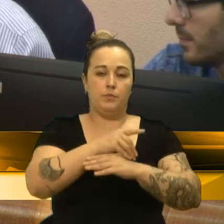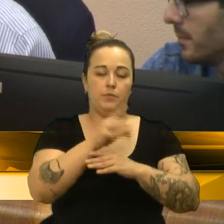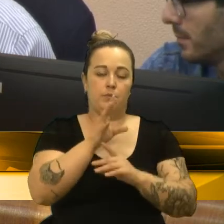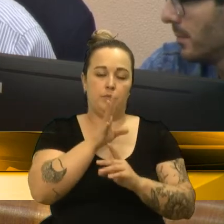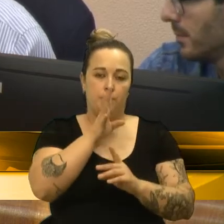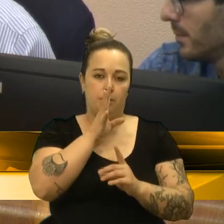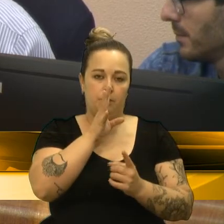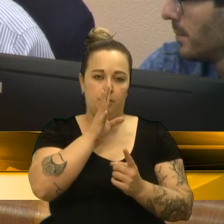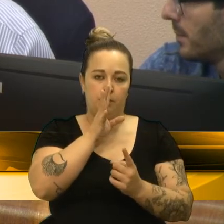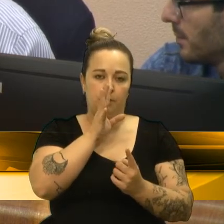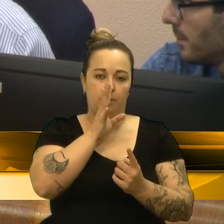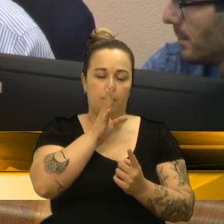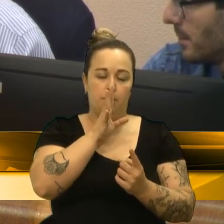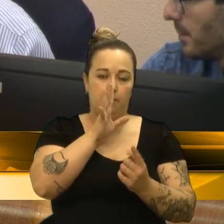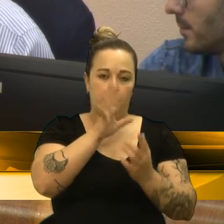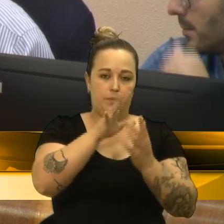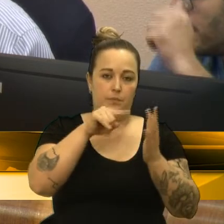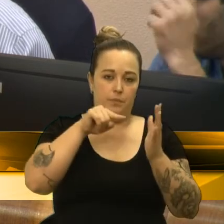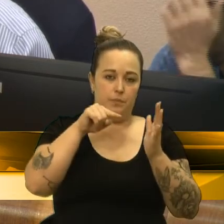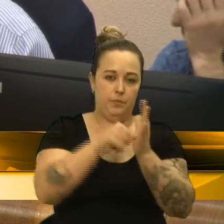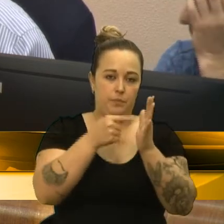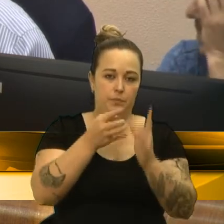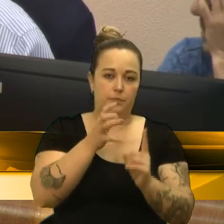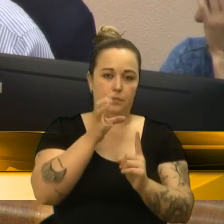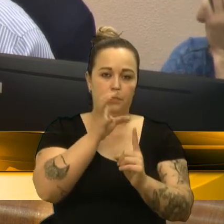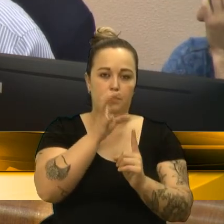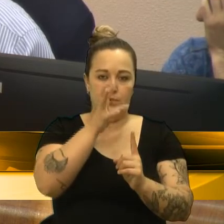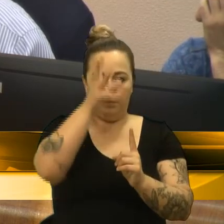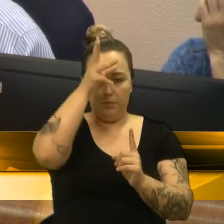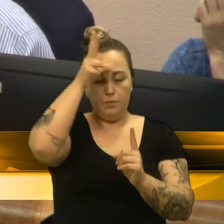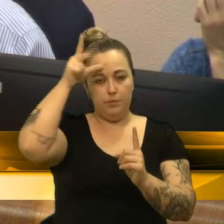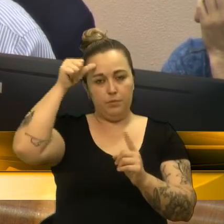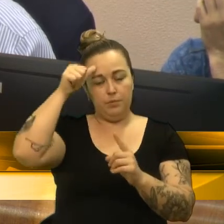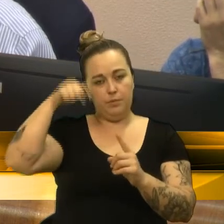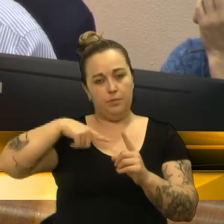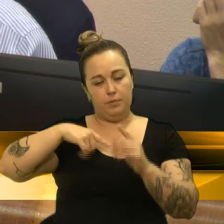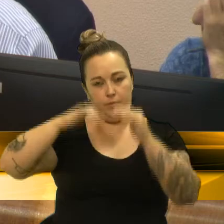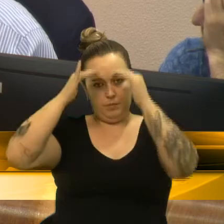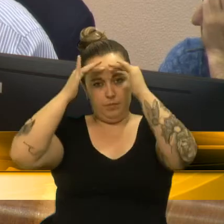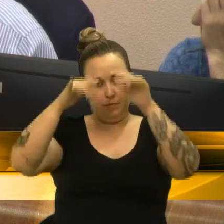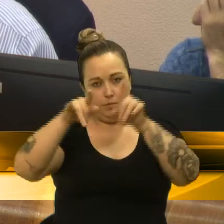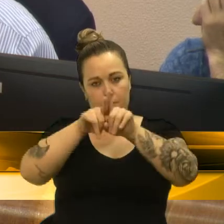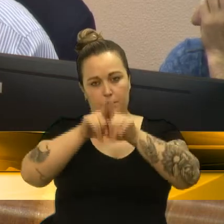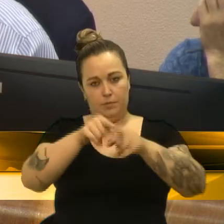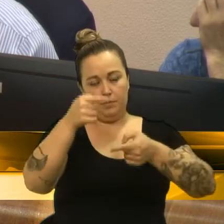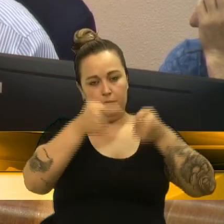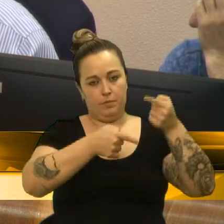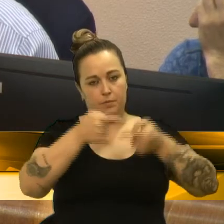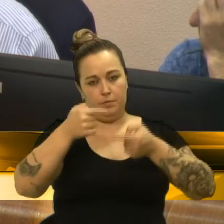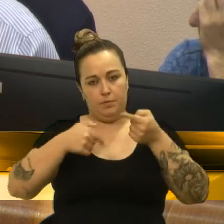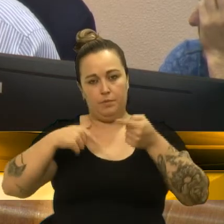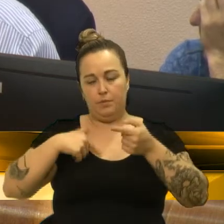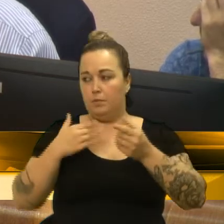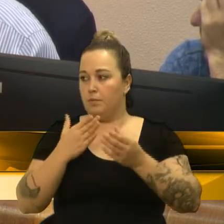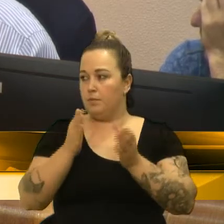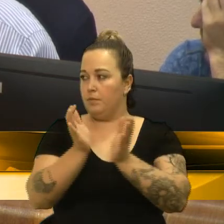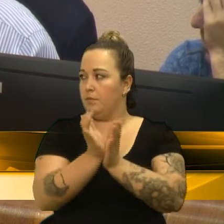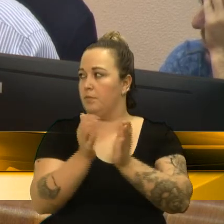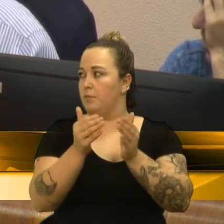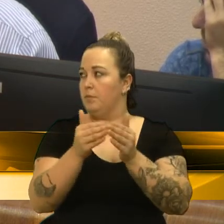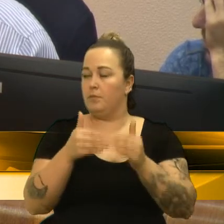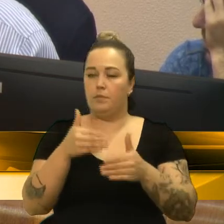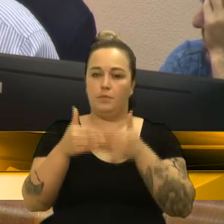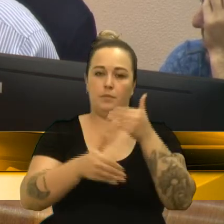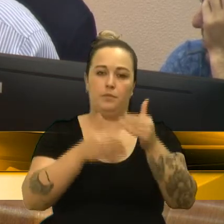impetrante. Outro grave vício decorrente de ato do presidente da Câmara de Vereadores diz respeito ao procedimento de escolha da comissão processante. Segundo os